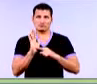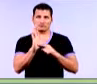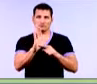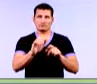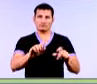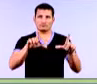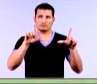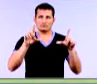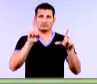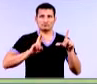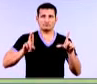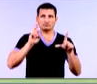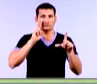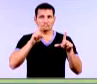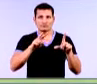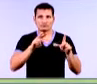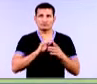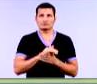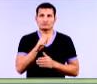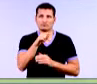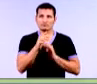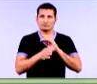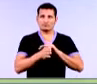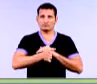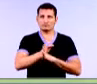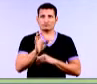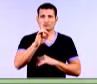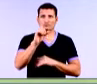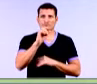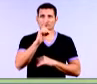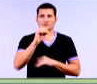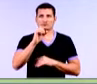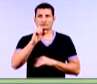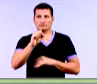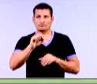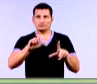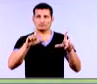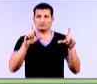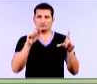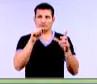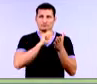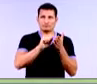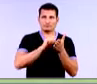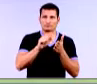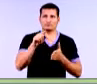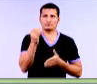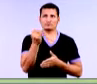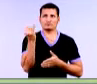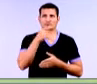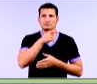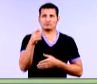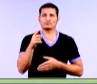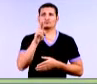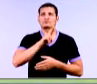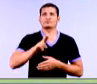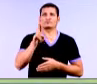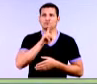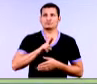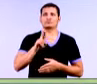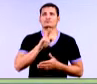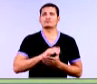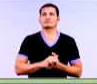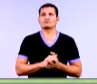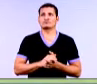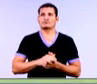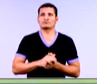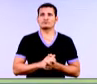usuário. Esse processo de saída de dados, esse escrevam, ele é importante porque vocês vão usar muito. No primeiro momento, e